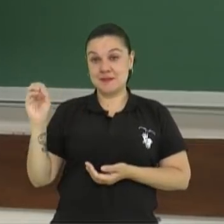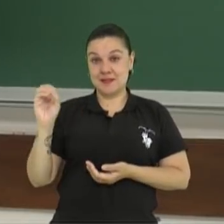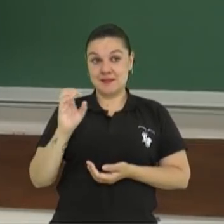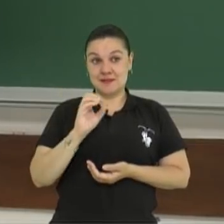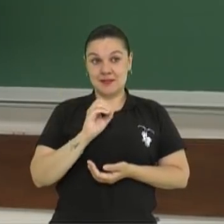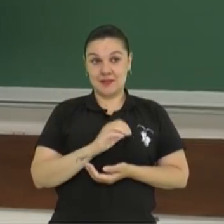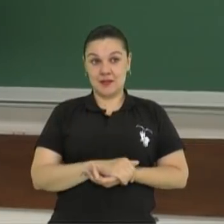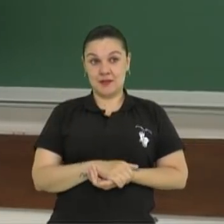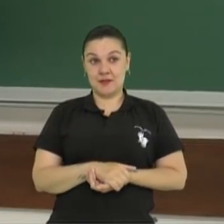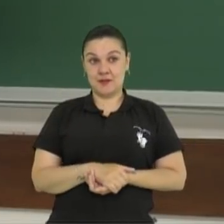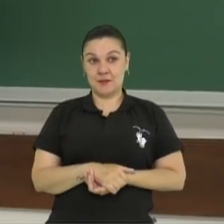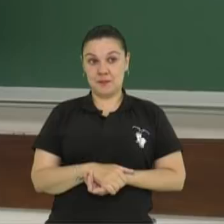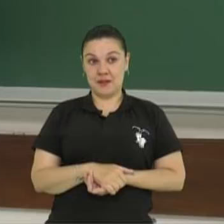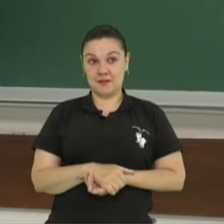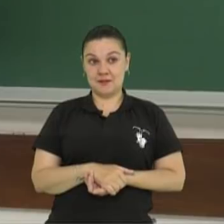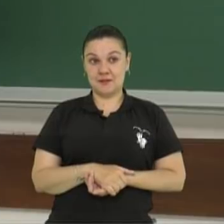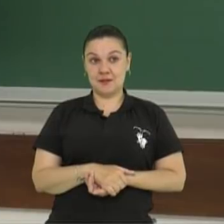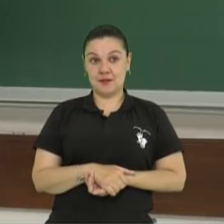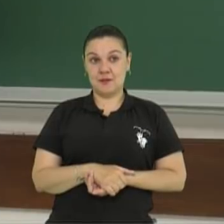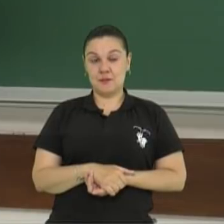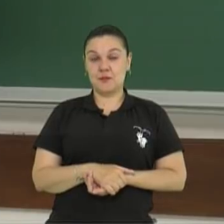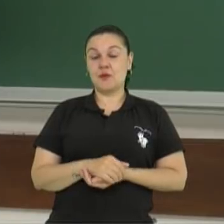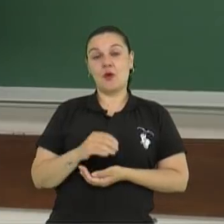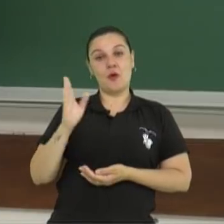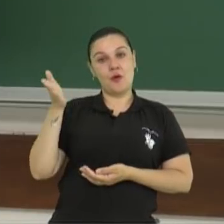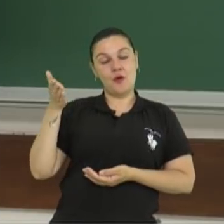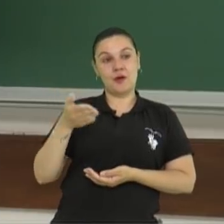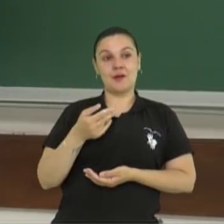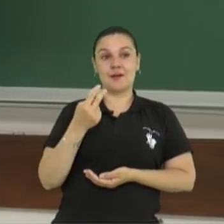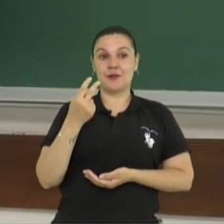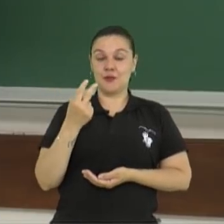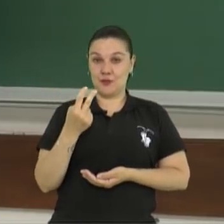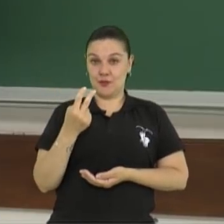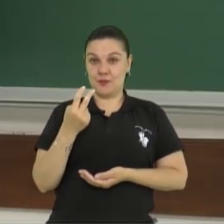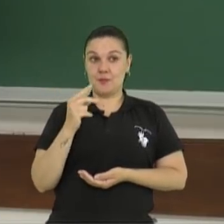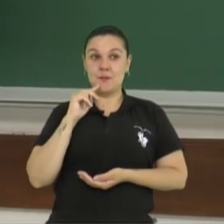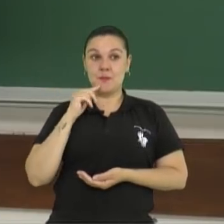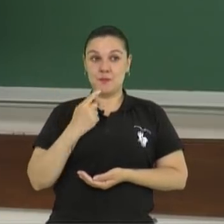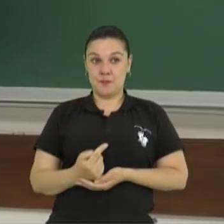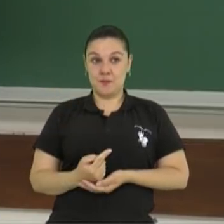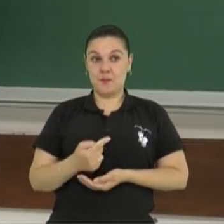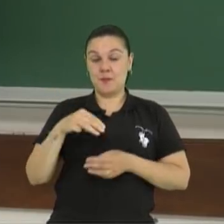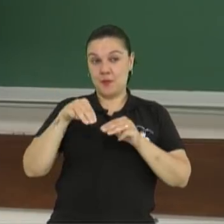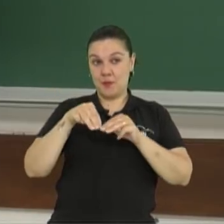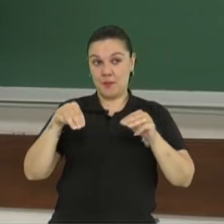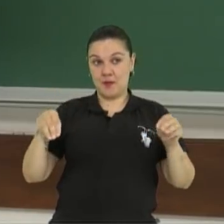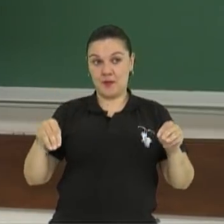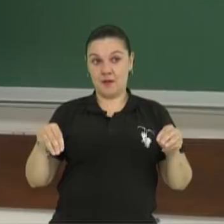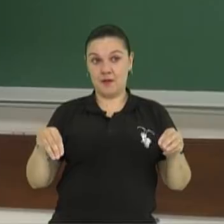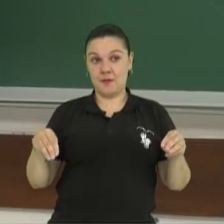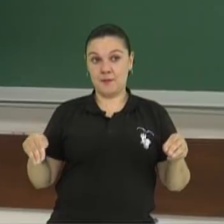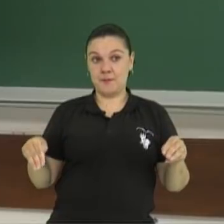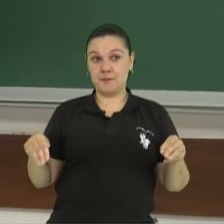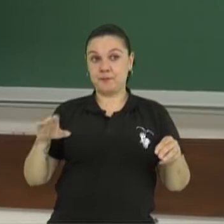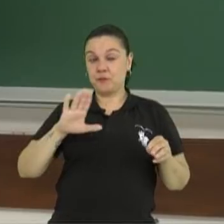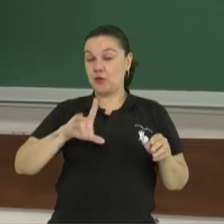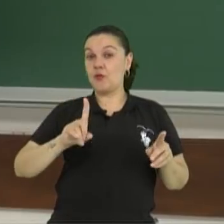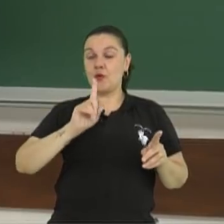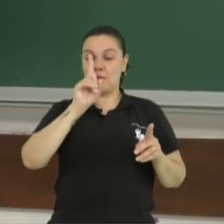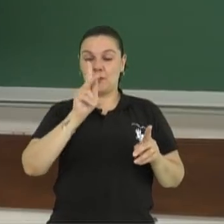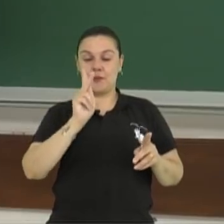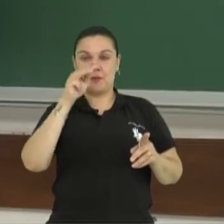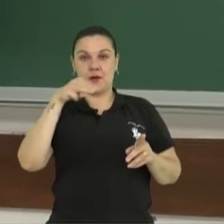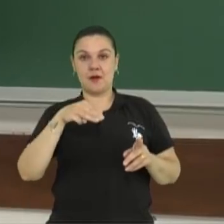zeros, para eu chegar aqui nos metros, cortando esses dois, eu vou ter 1.000 metros. Cortando os 5, né, eu